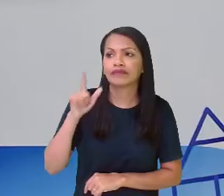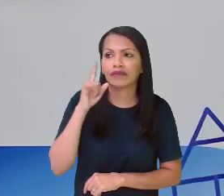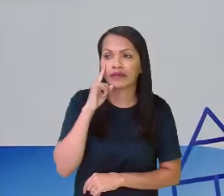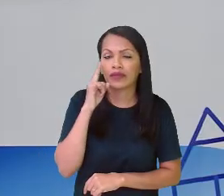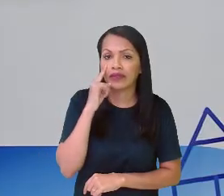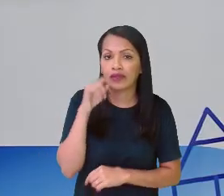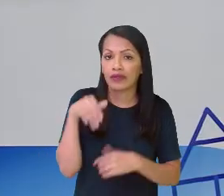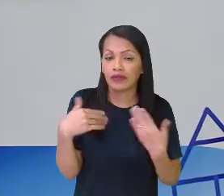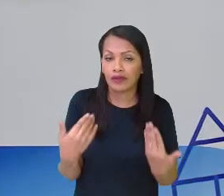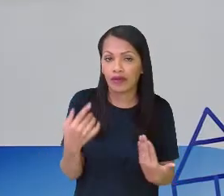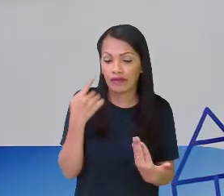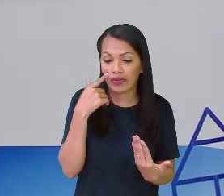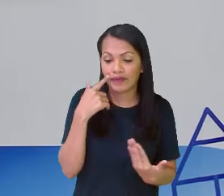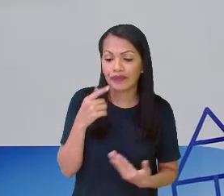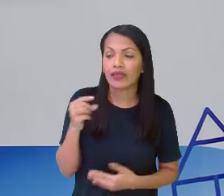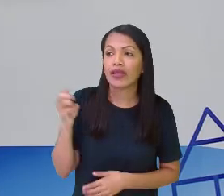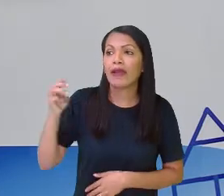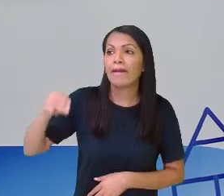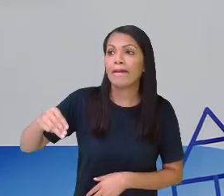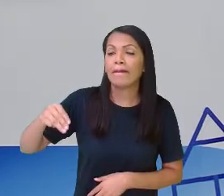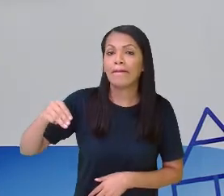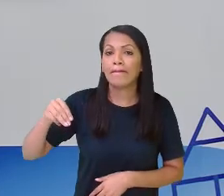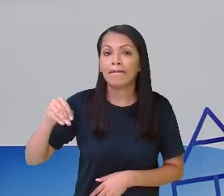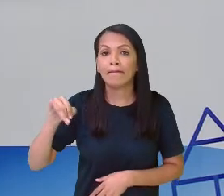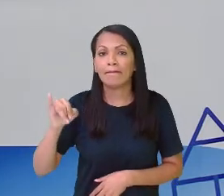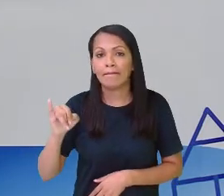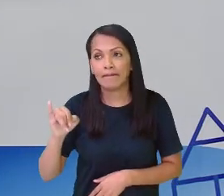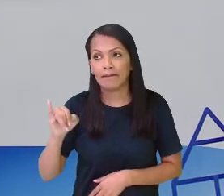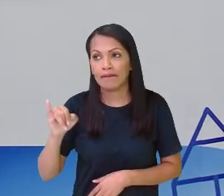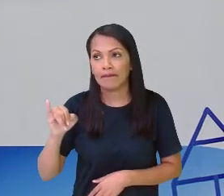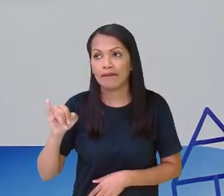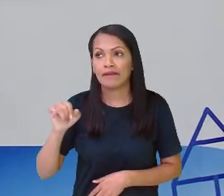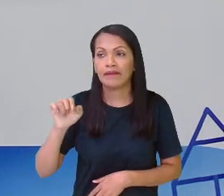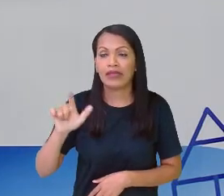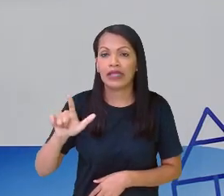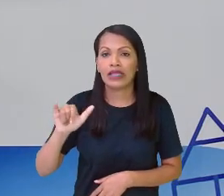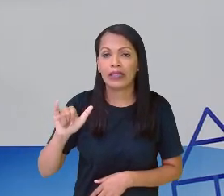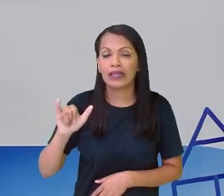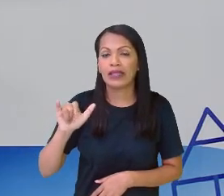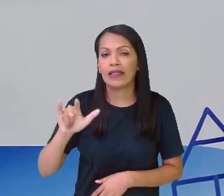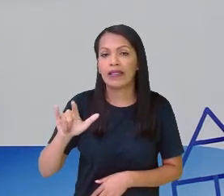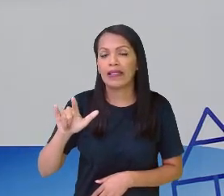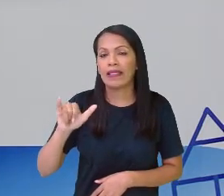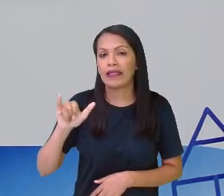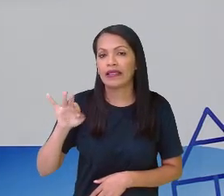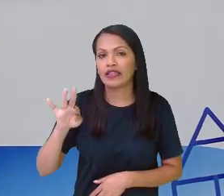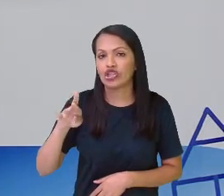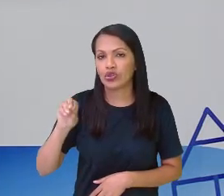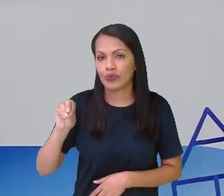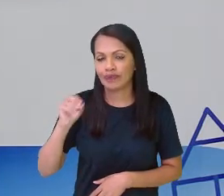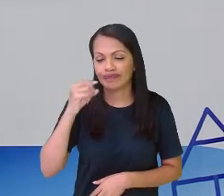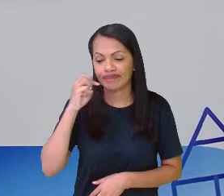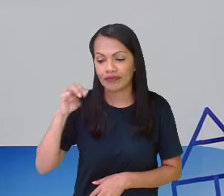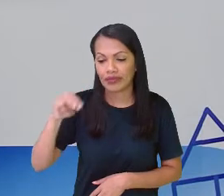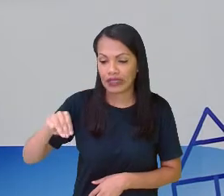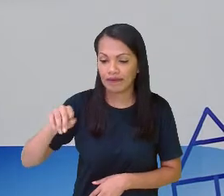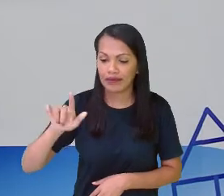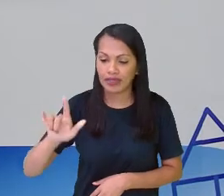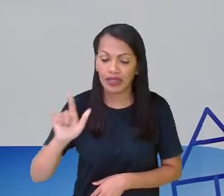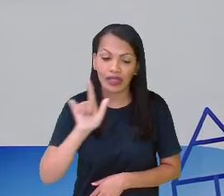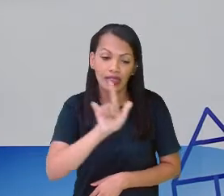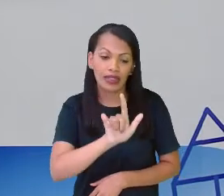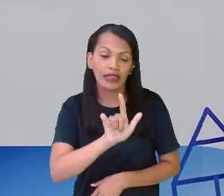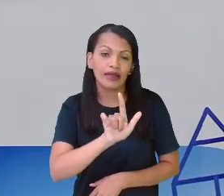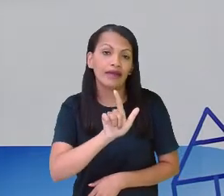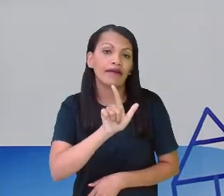1000 ml eu tenho 1 litro. Lembra o porquê a gente faz essas conversões,